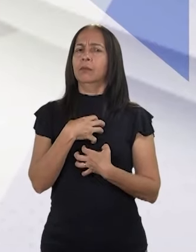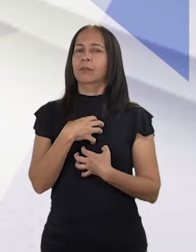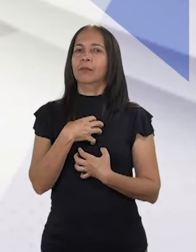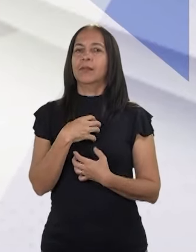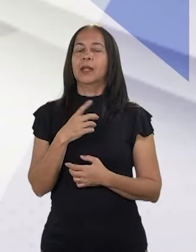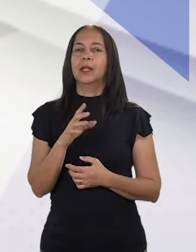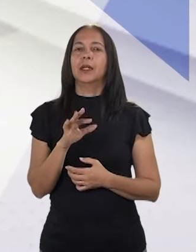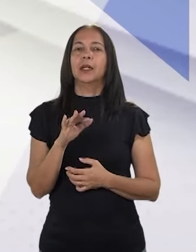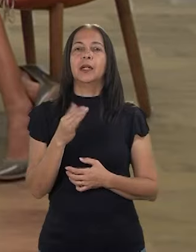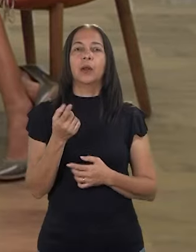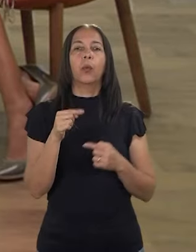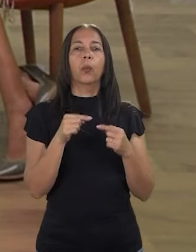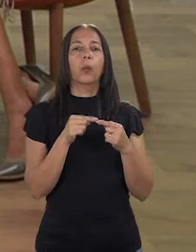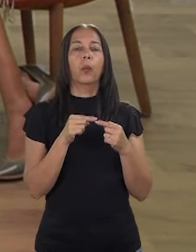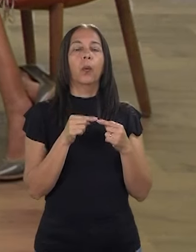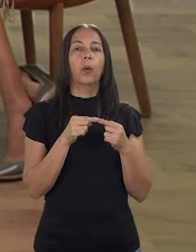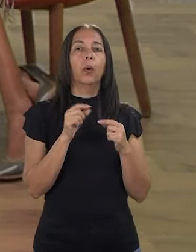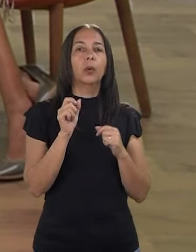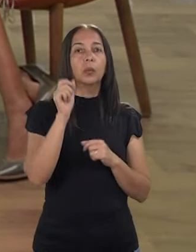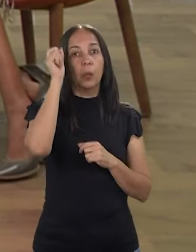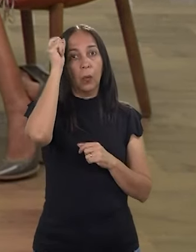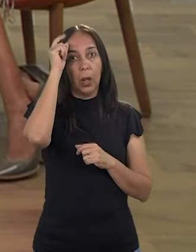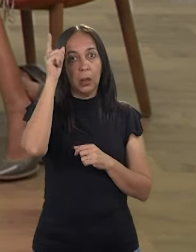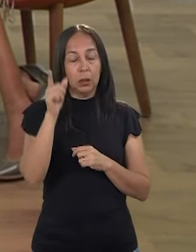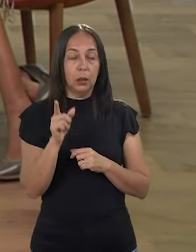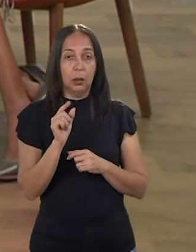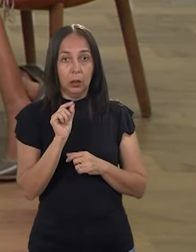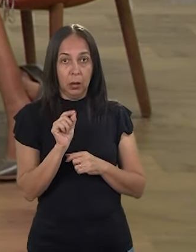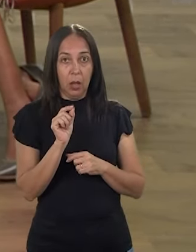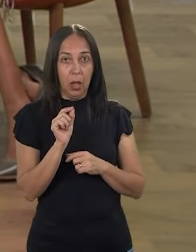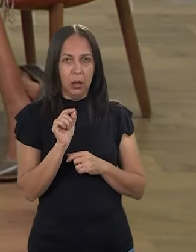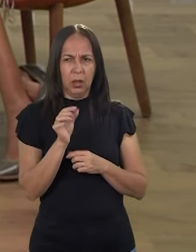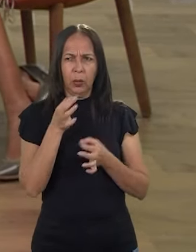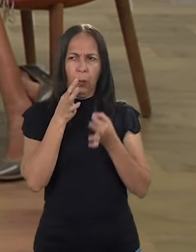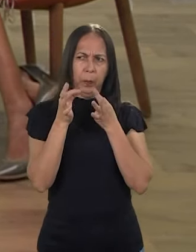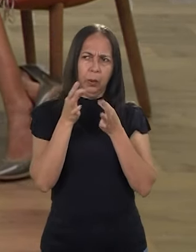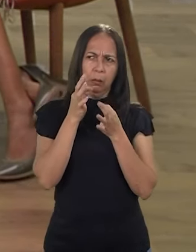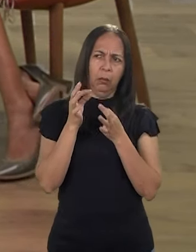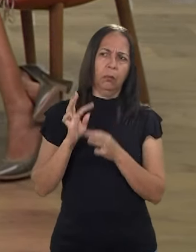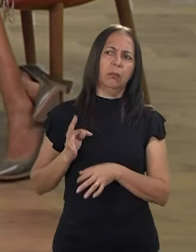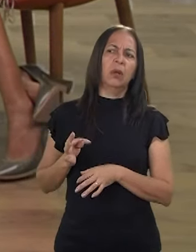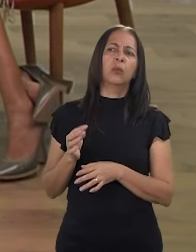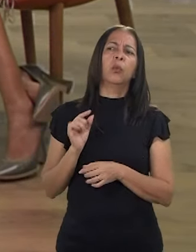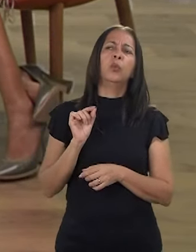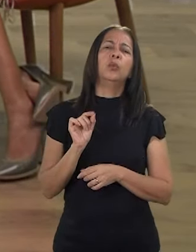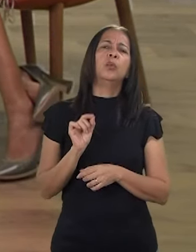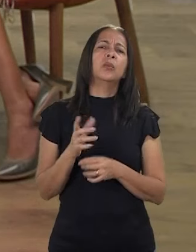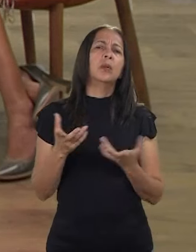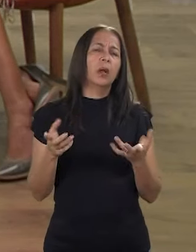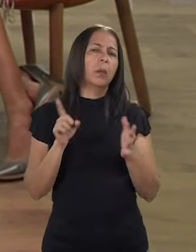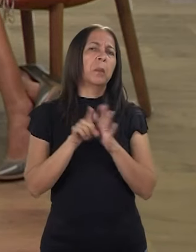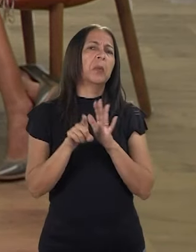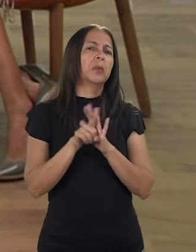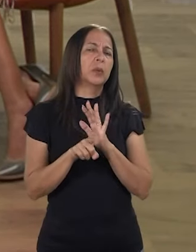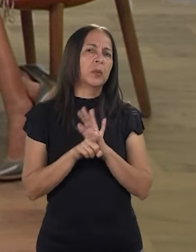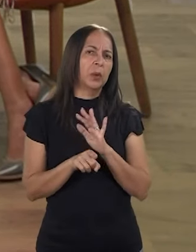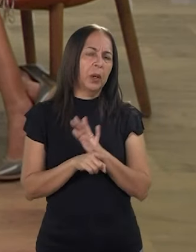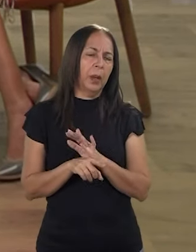ouve em quem e também concordo com a ideia de de fazer manter o senso crítico sobre tecnologias